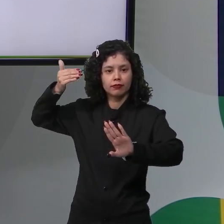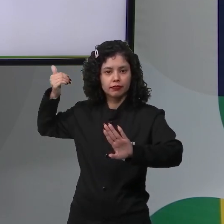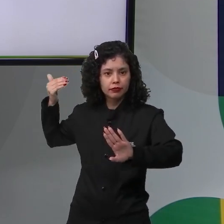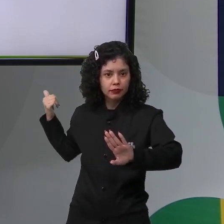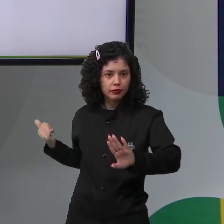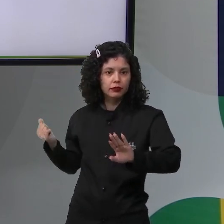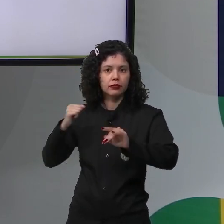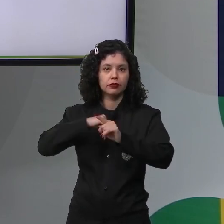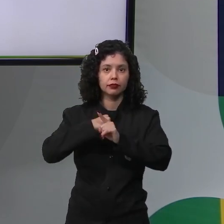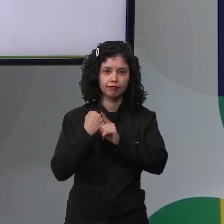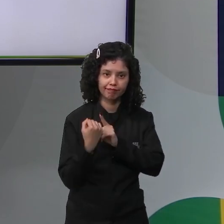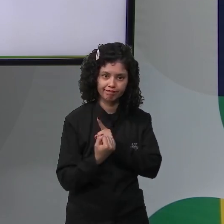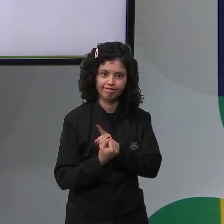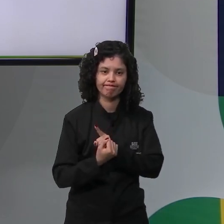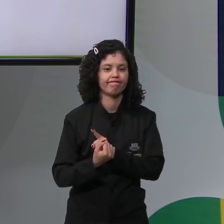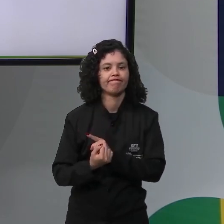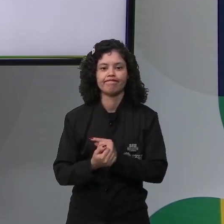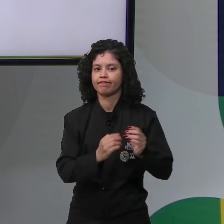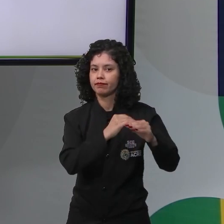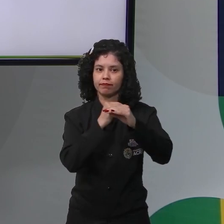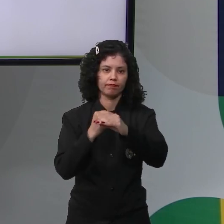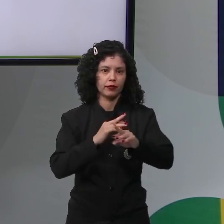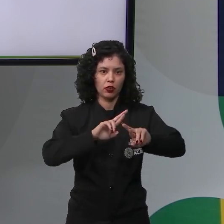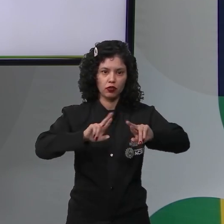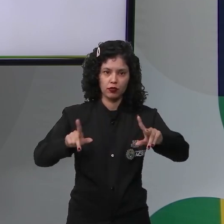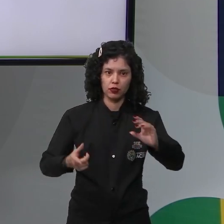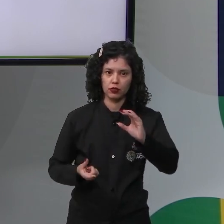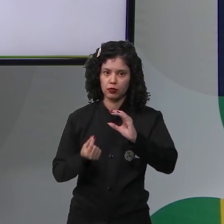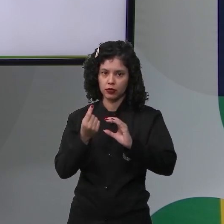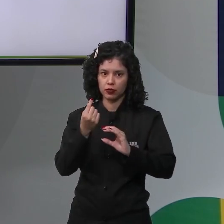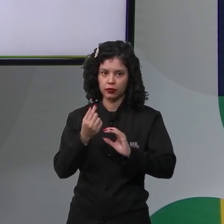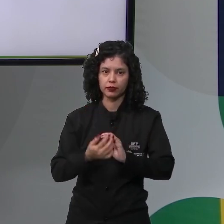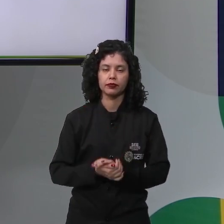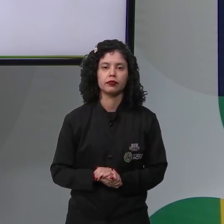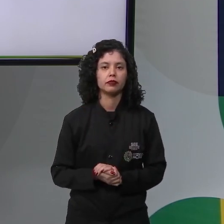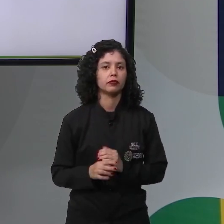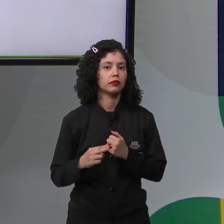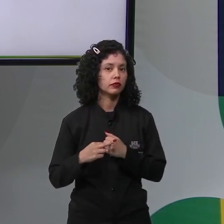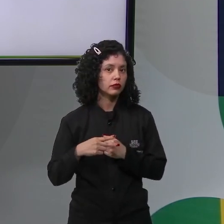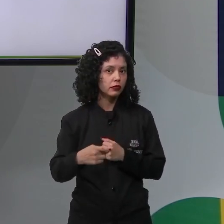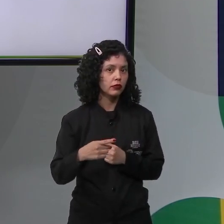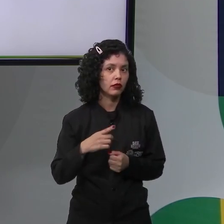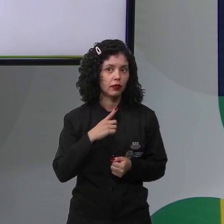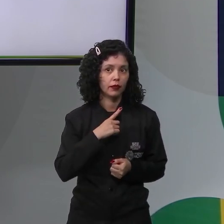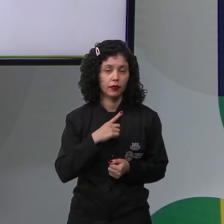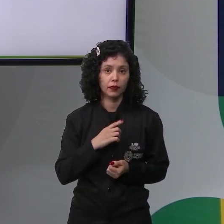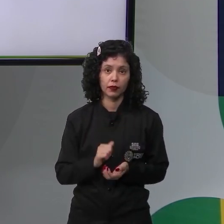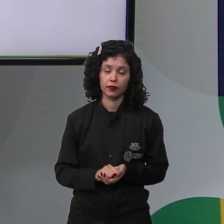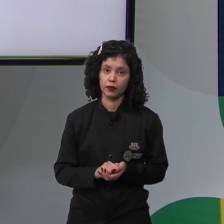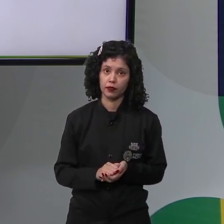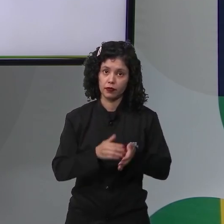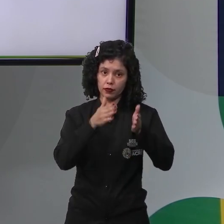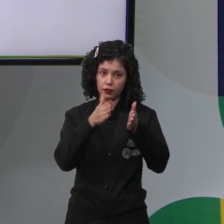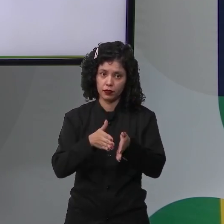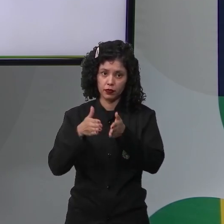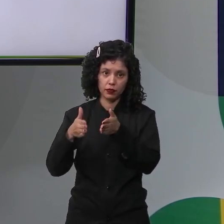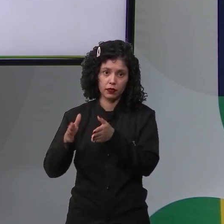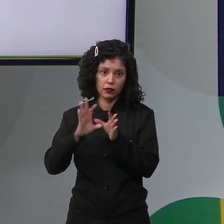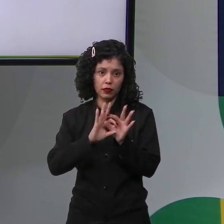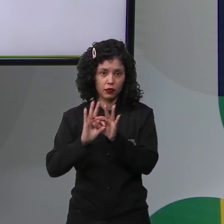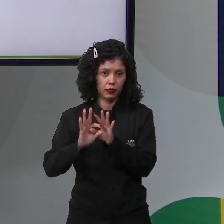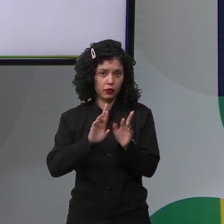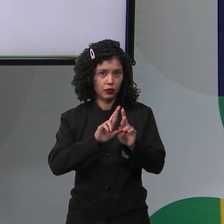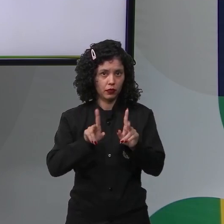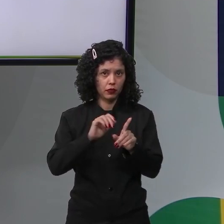sociedades anteriores ao capitalismo. Consequentemente, nós temos formas de coesão